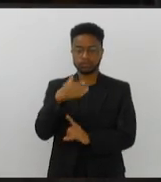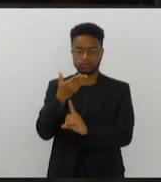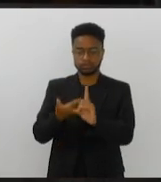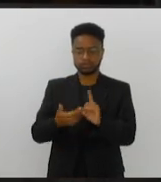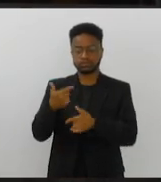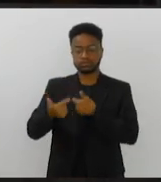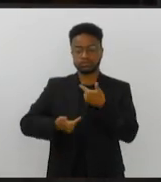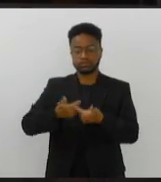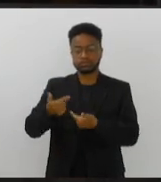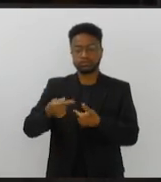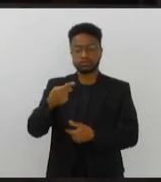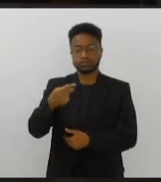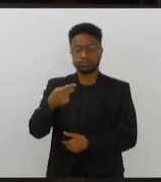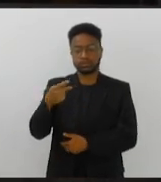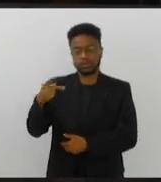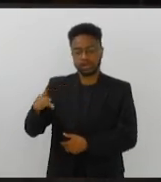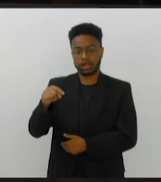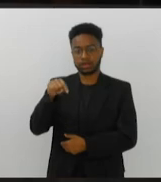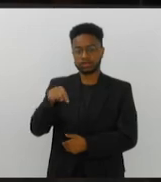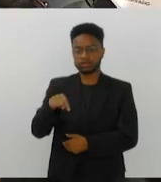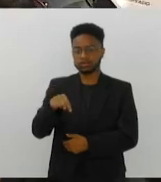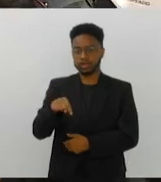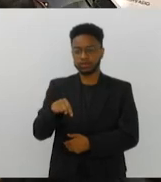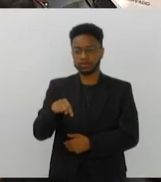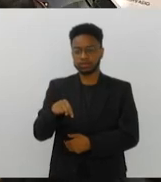em prol do Estado.